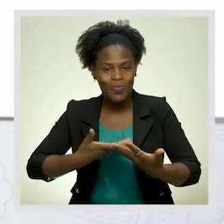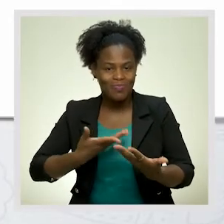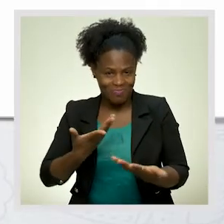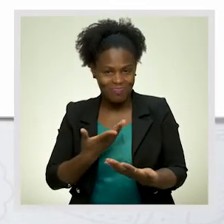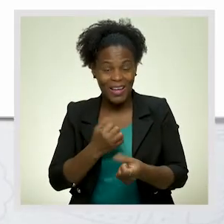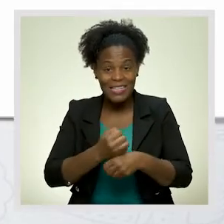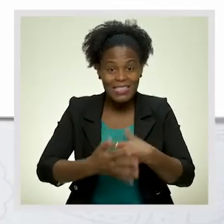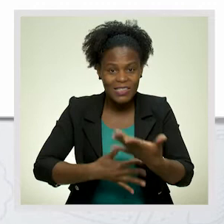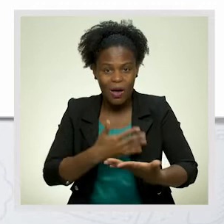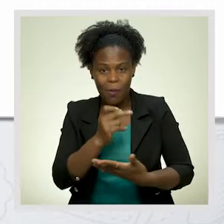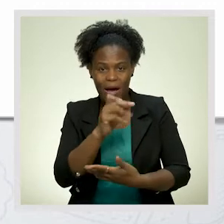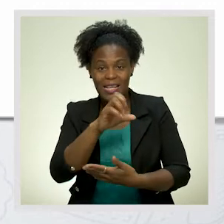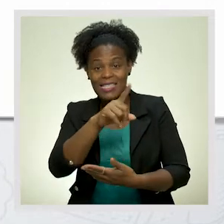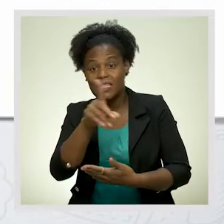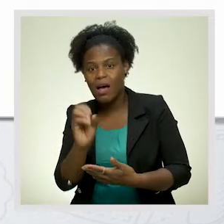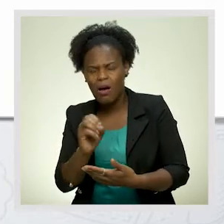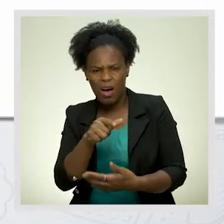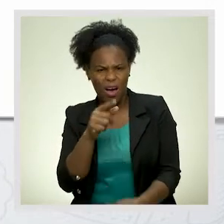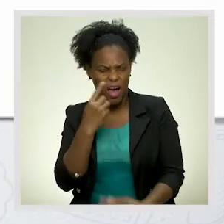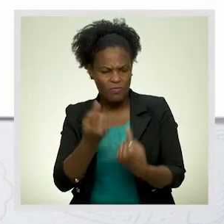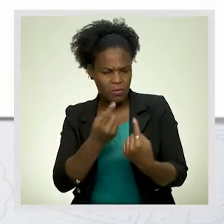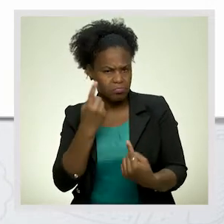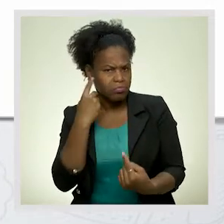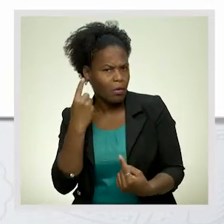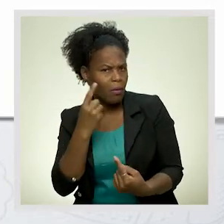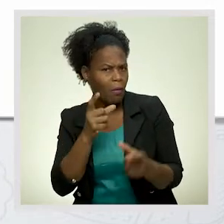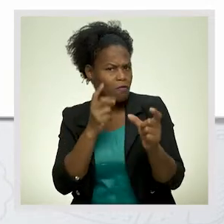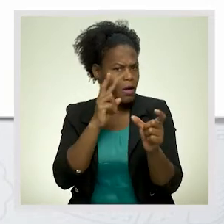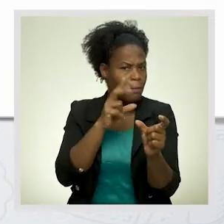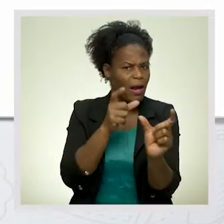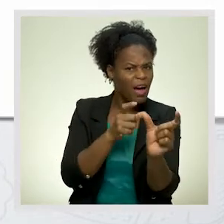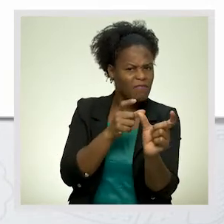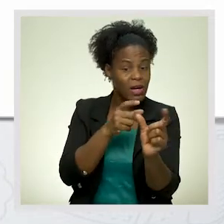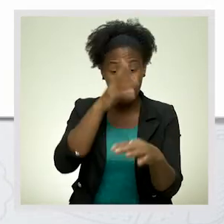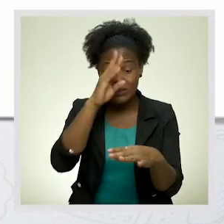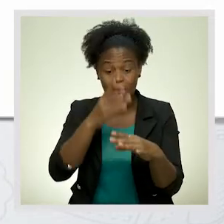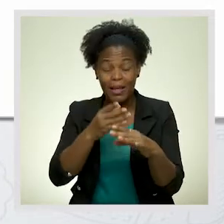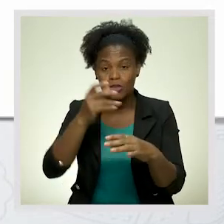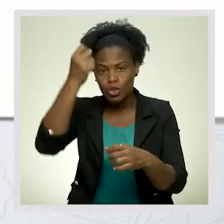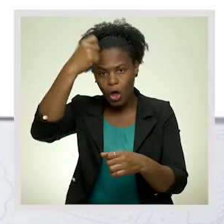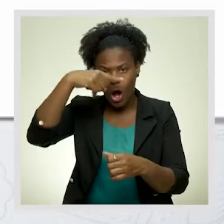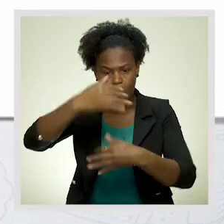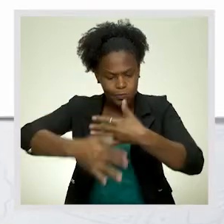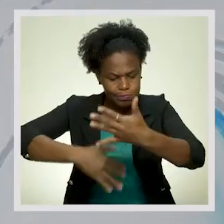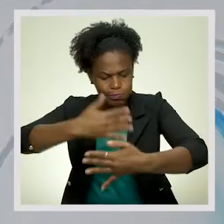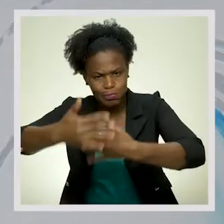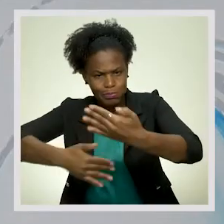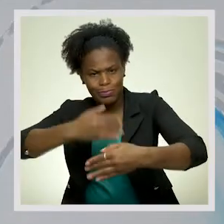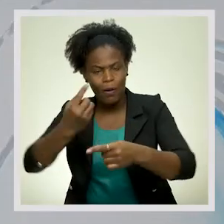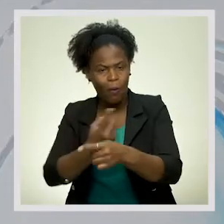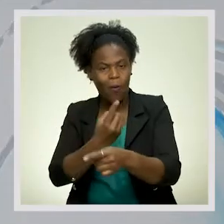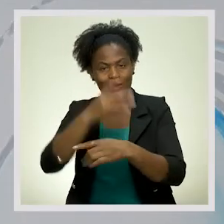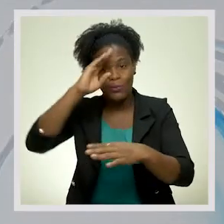Ação. Muitas vezes ouvimos a palavra ação. Ação é o acontecimento, é o desenrolar, é tudo aquilo que vai acontecer